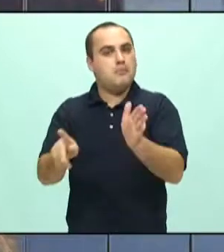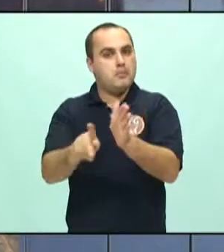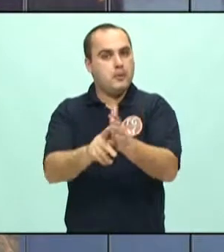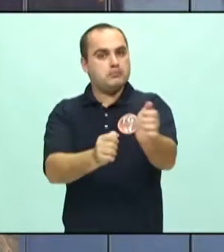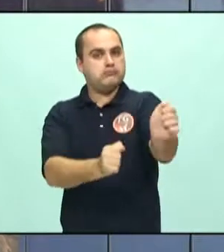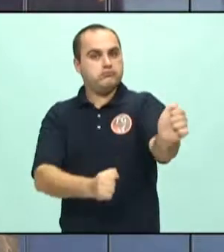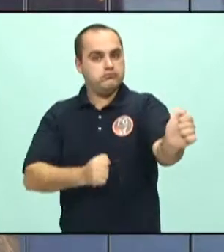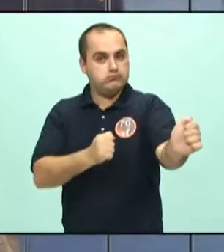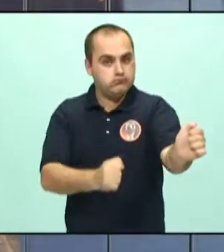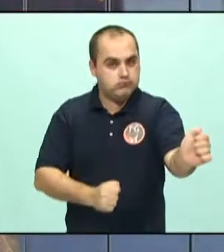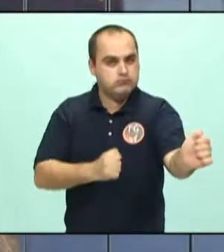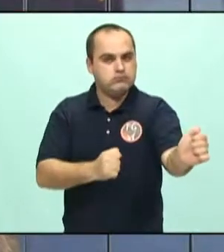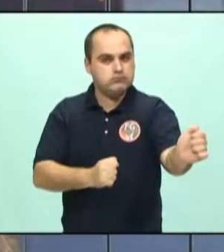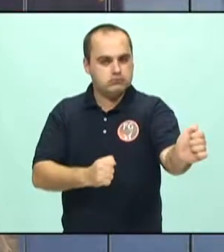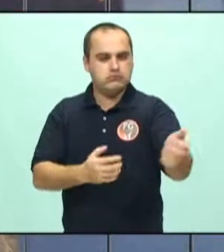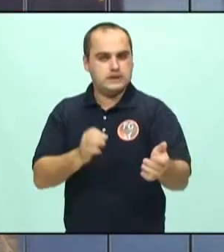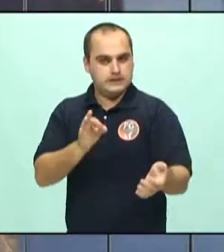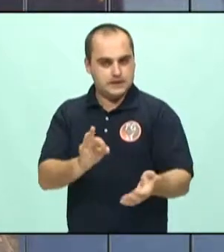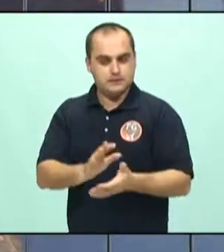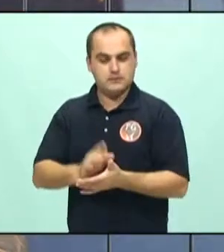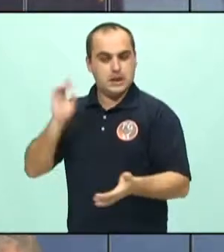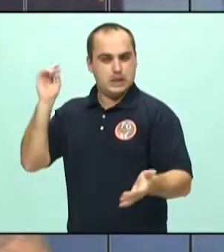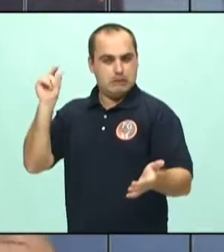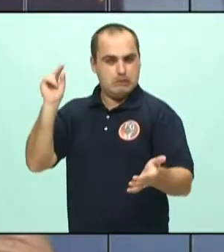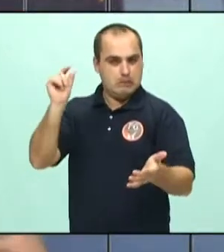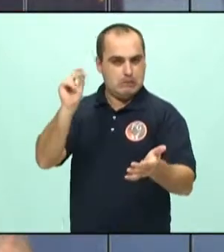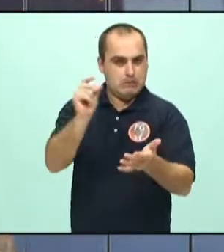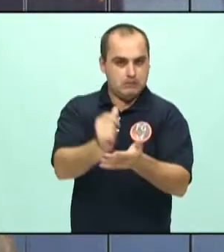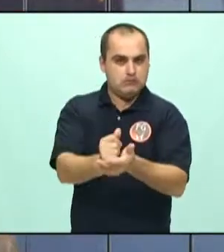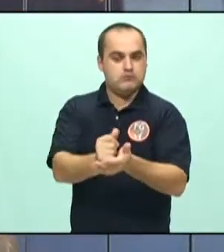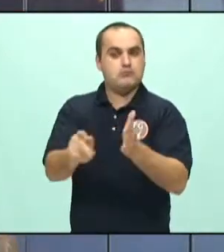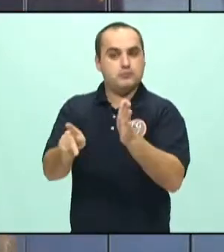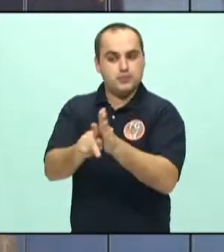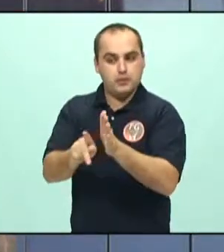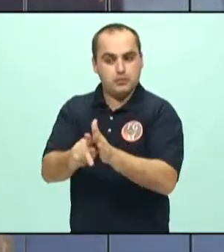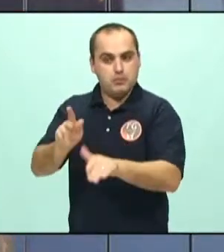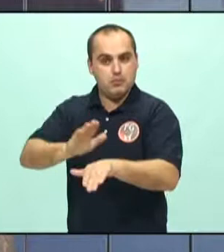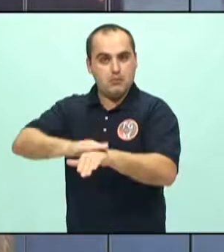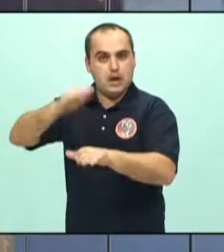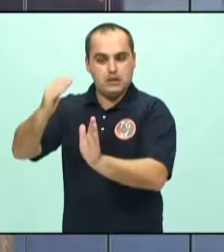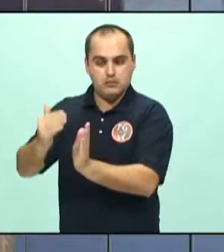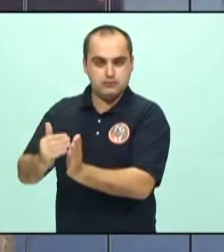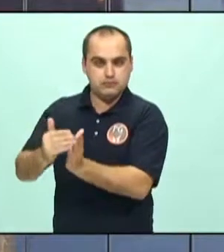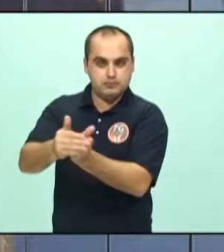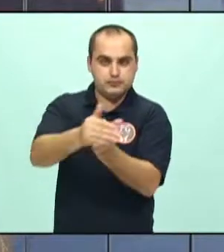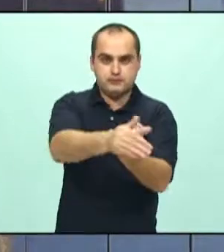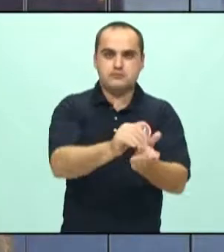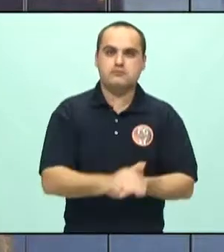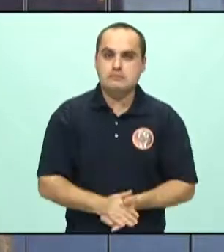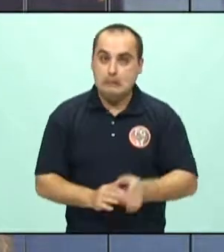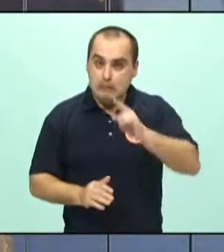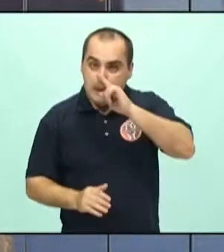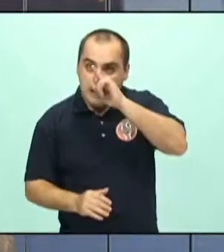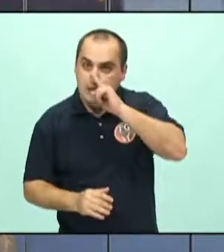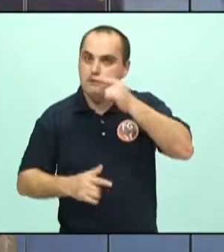com o passar do tempo, essas embarcações foram aumentando, o risco da atividade foi